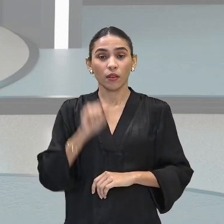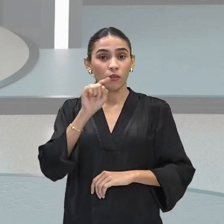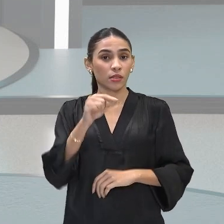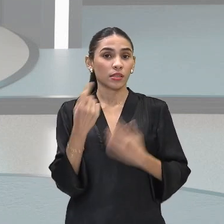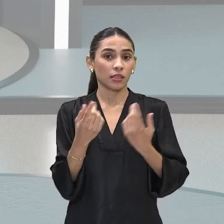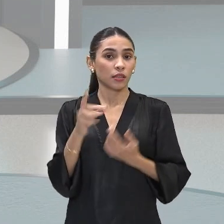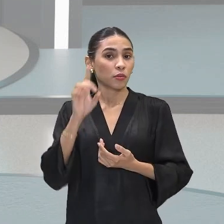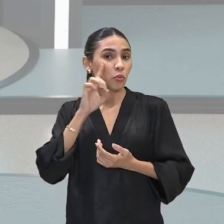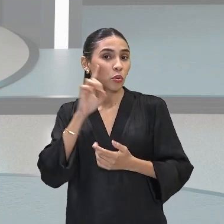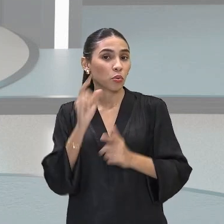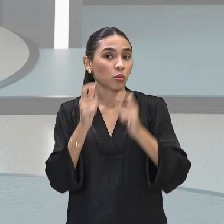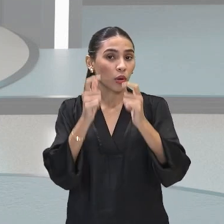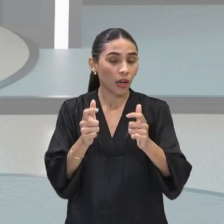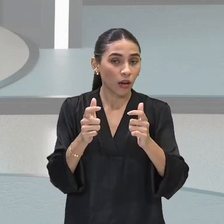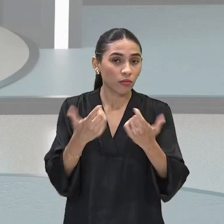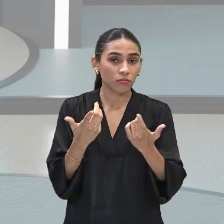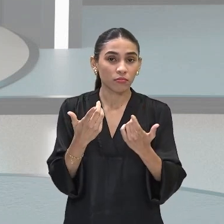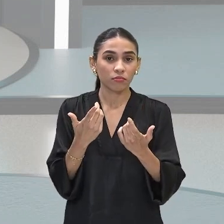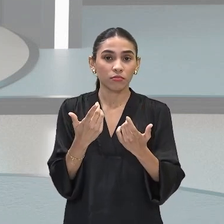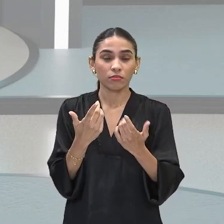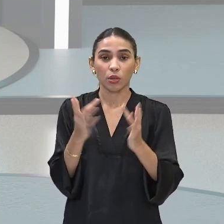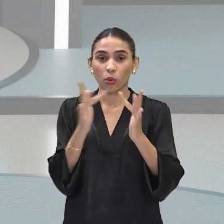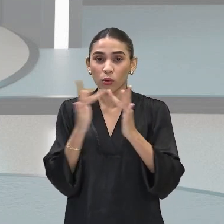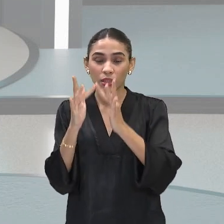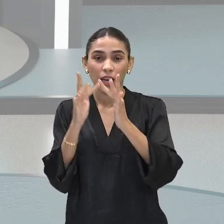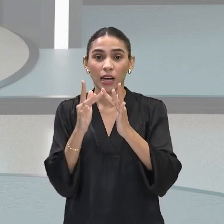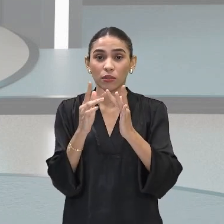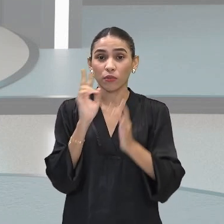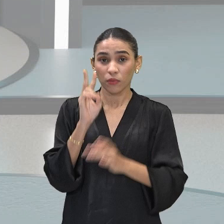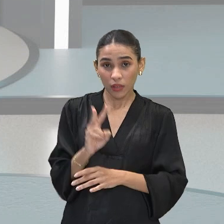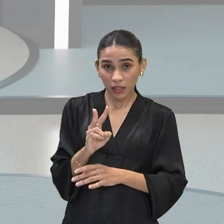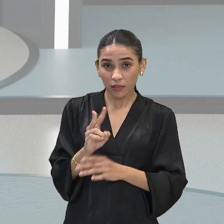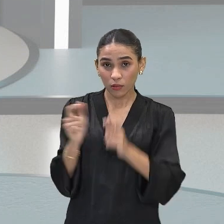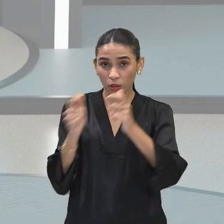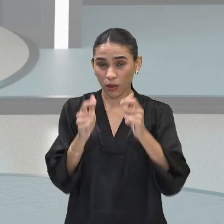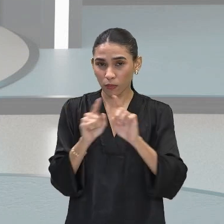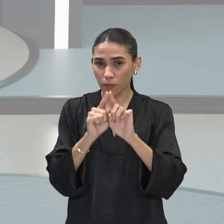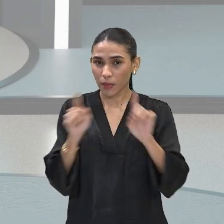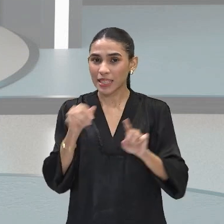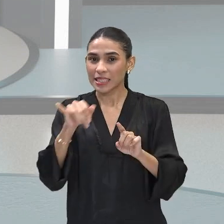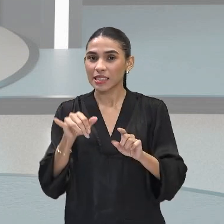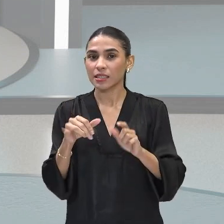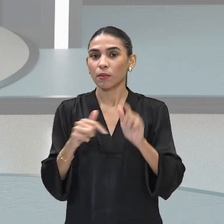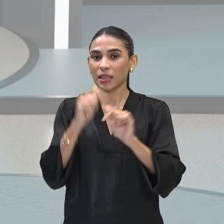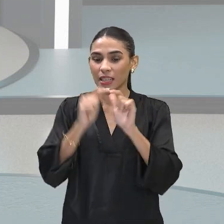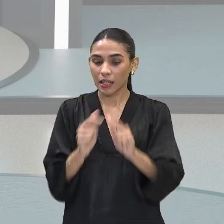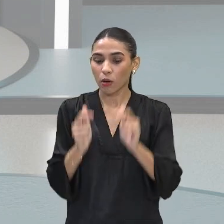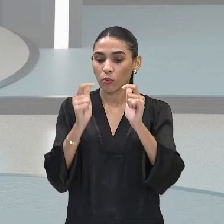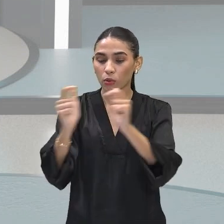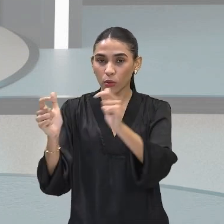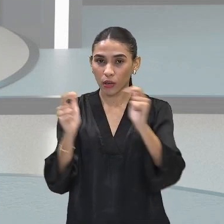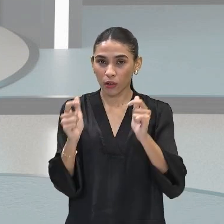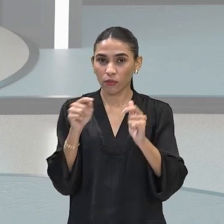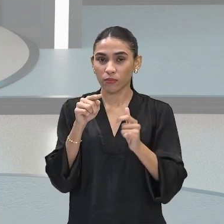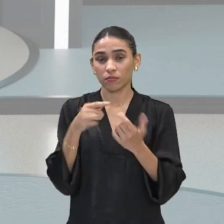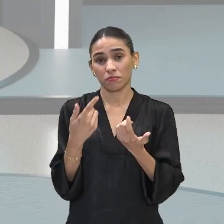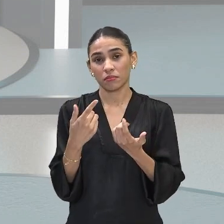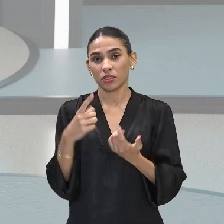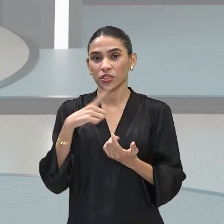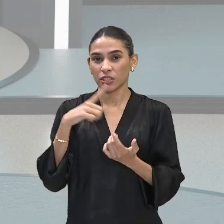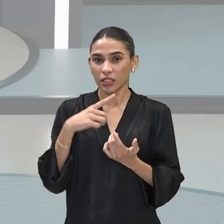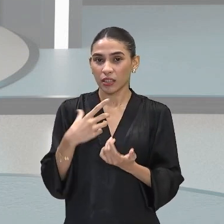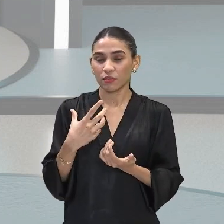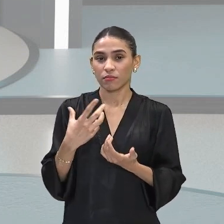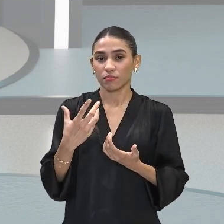isso em todo lugar? Não. Mas faria sentido se tivesse? E assim, a